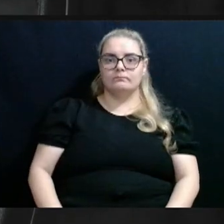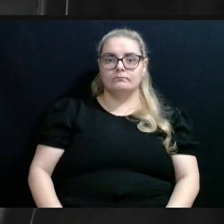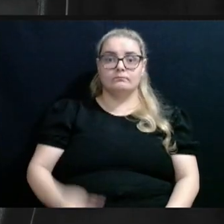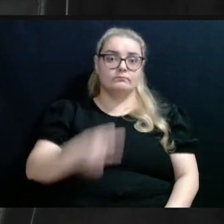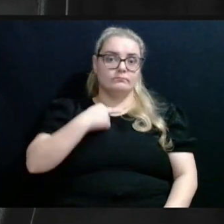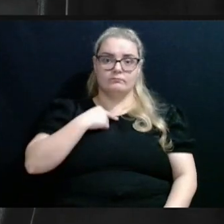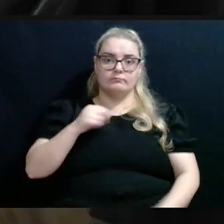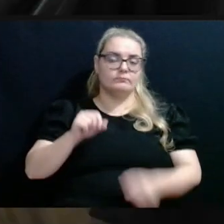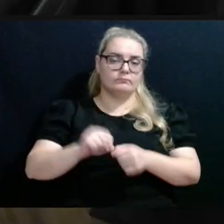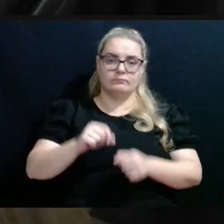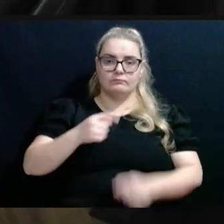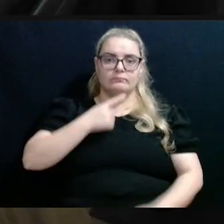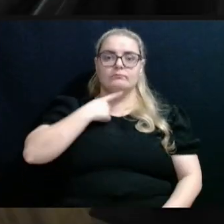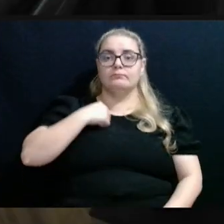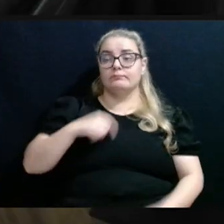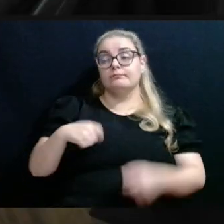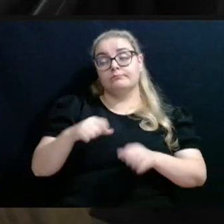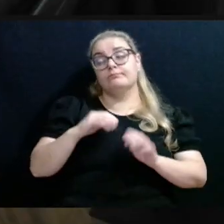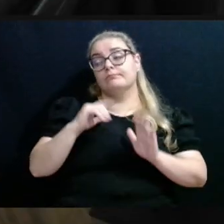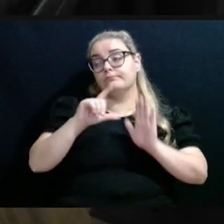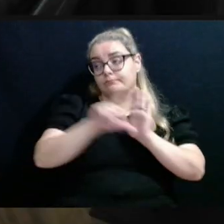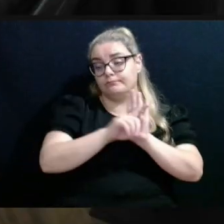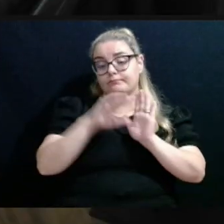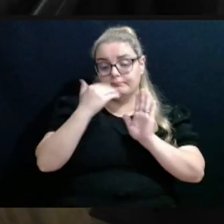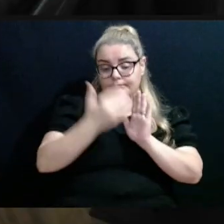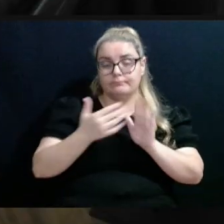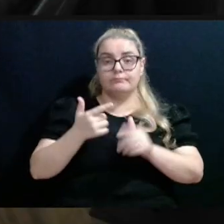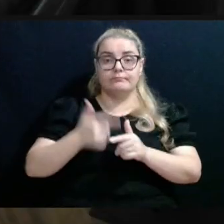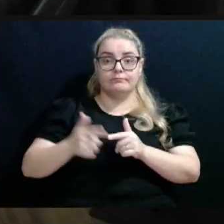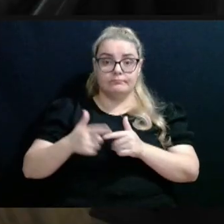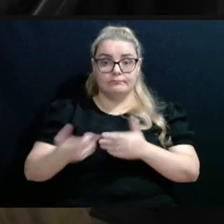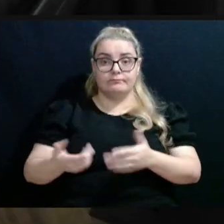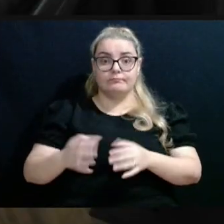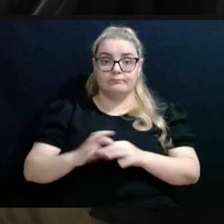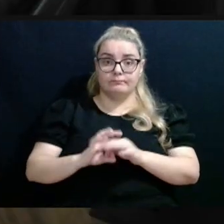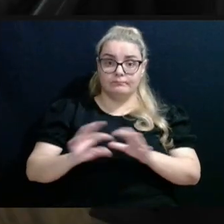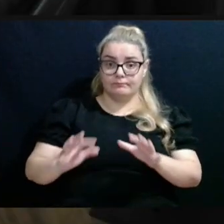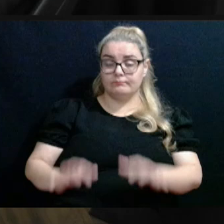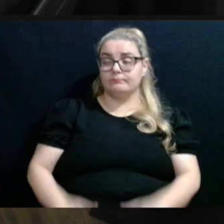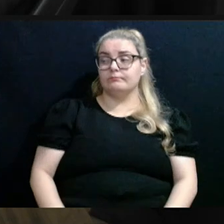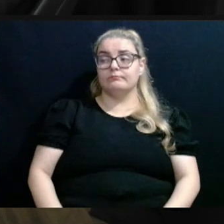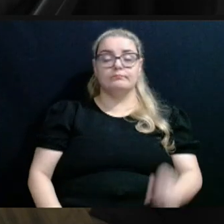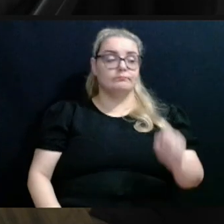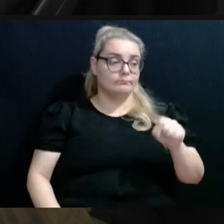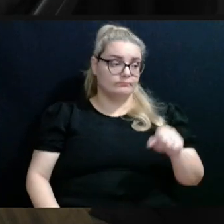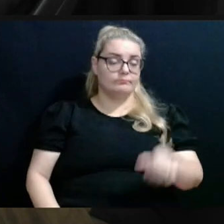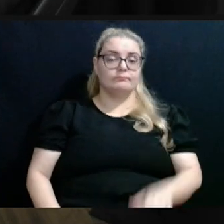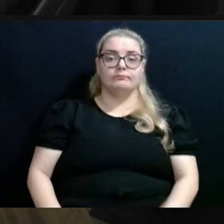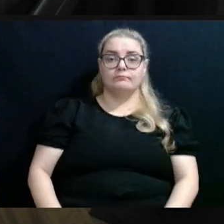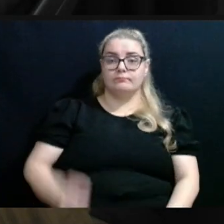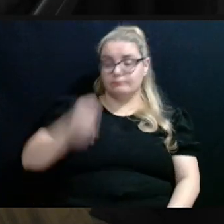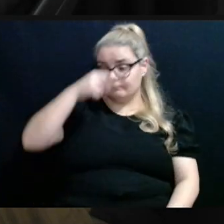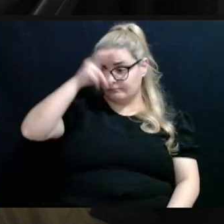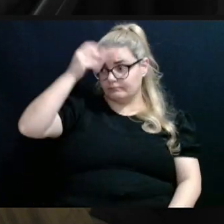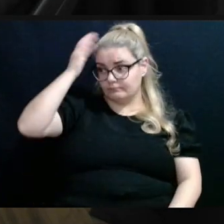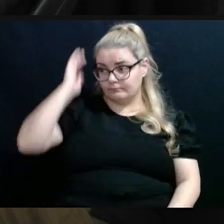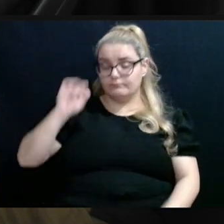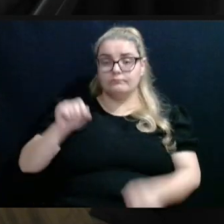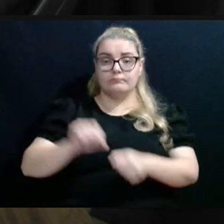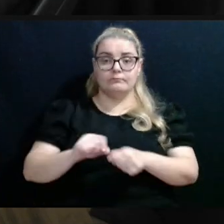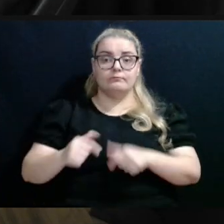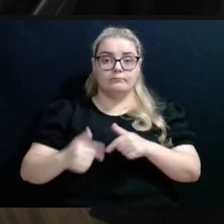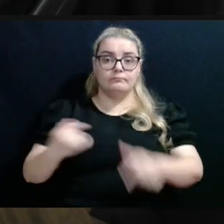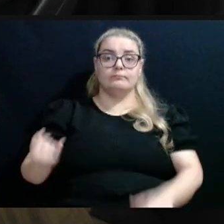tem que seguir a lei. Então ele está amarrado com esse problema da autorização, né? Então, o Dário tem feito um trabalho importante. Existem as reclamações